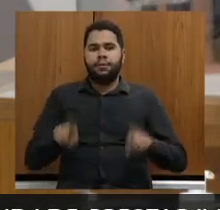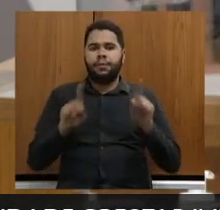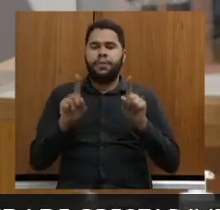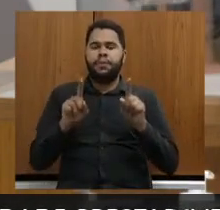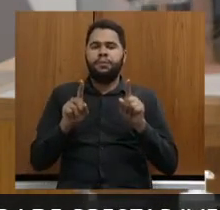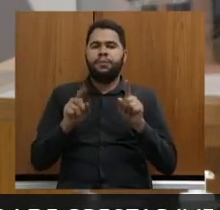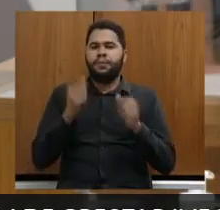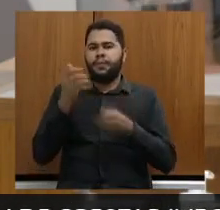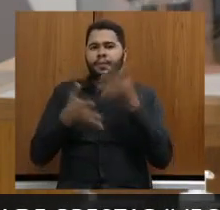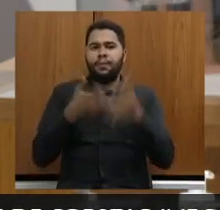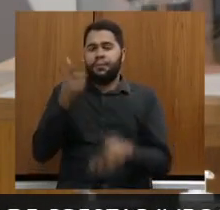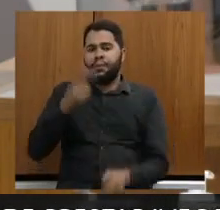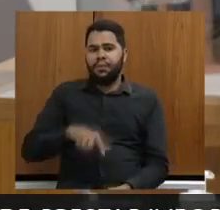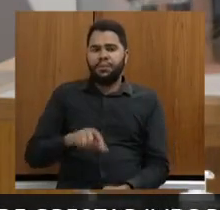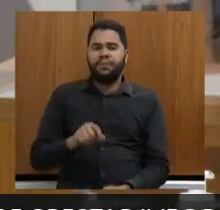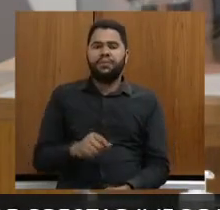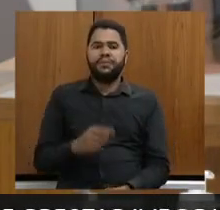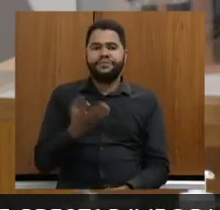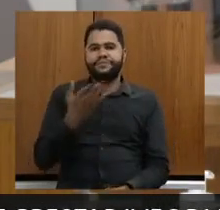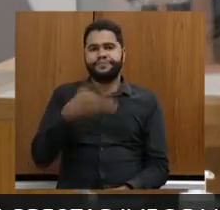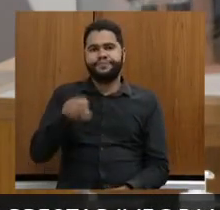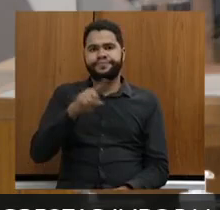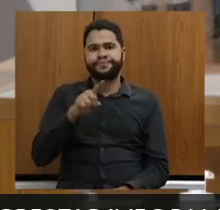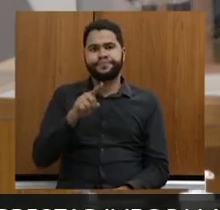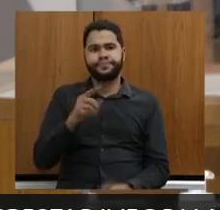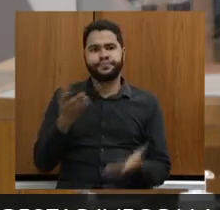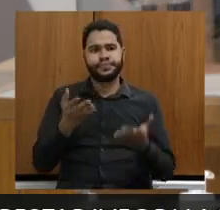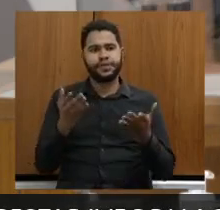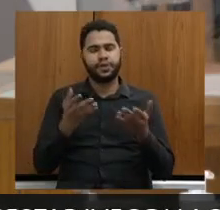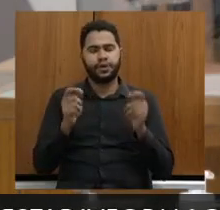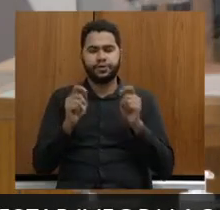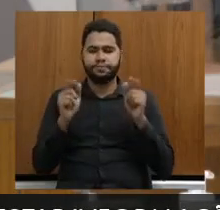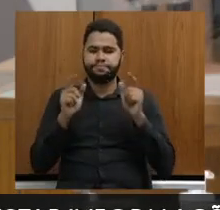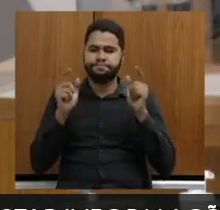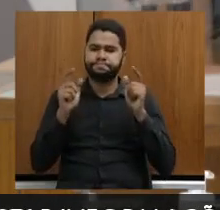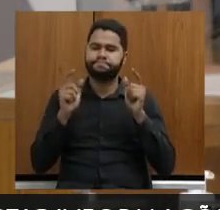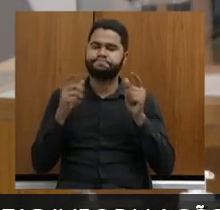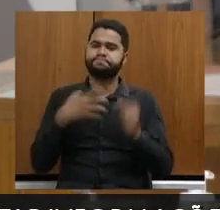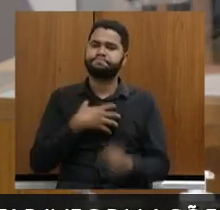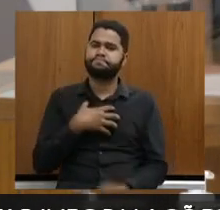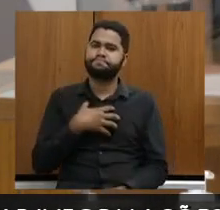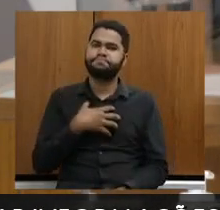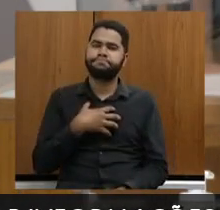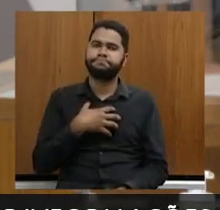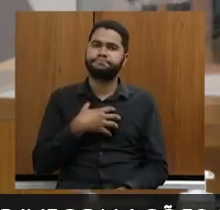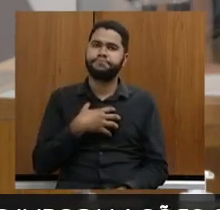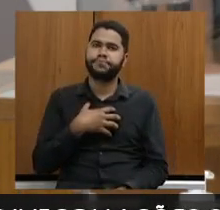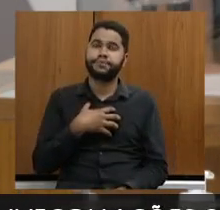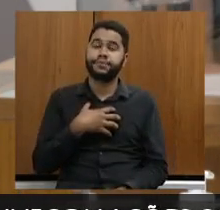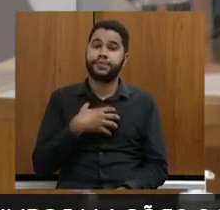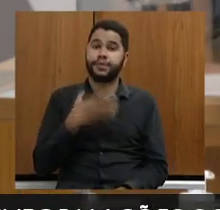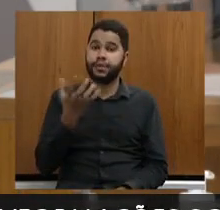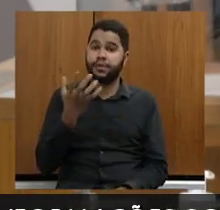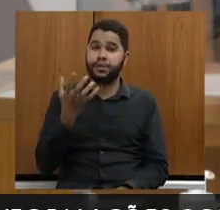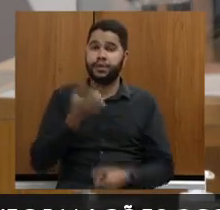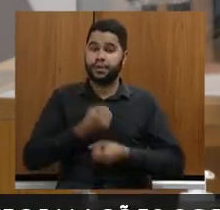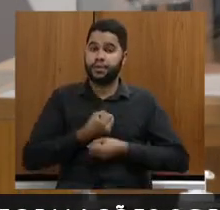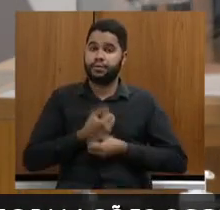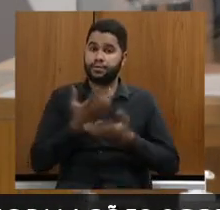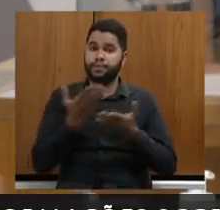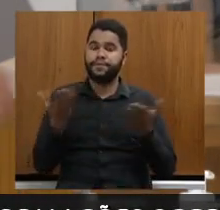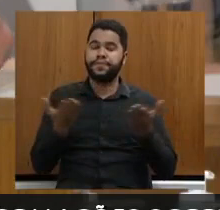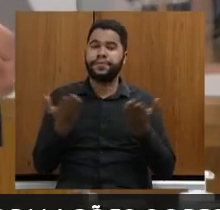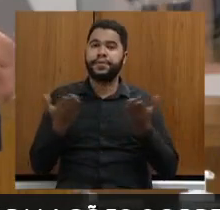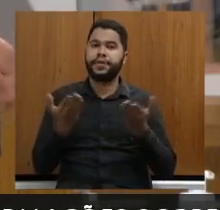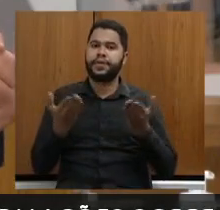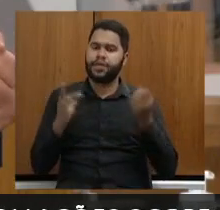de Nova fala não que a senhora despertou aqui na casa uma sensação eu quero exteriorizar